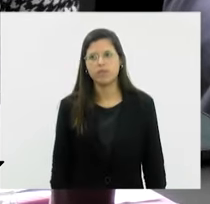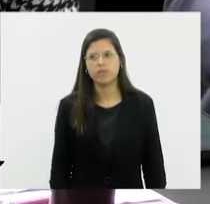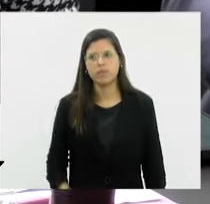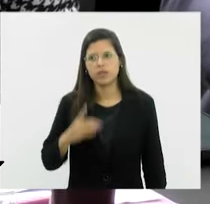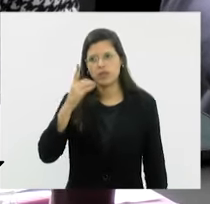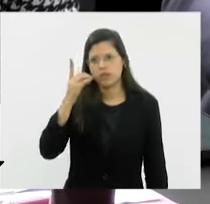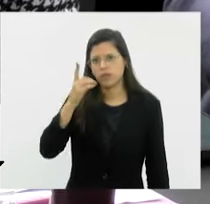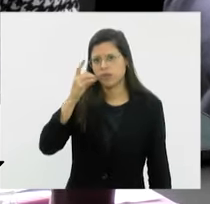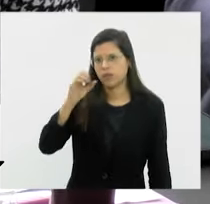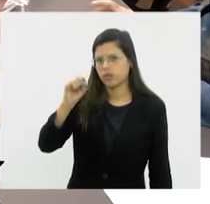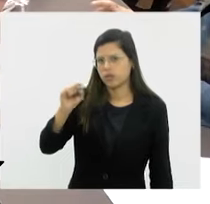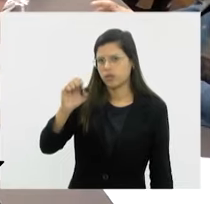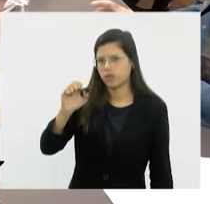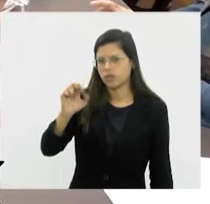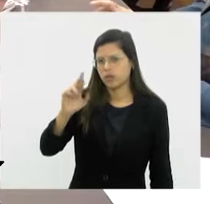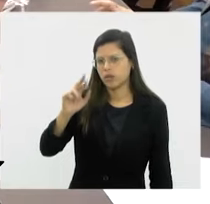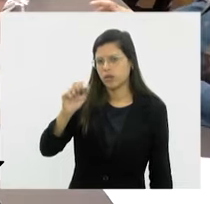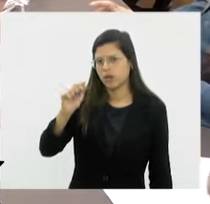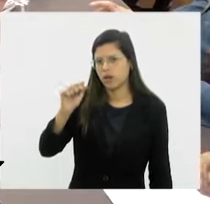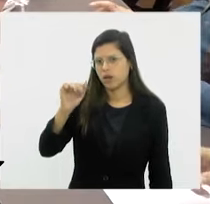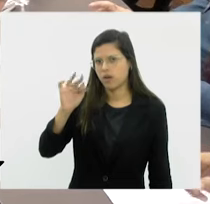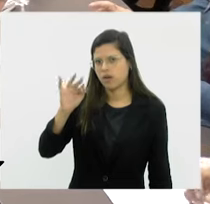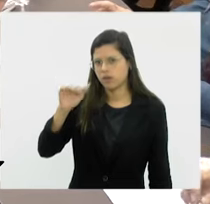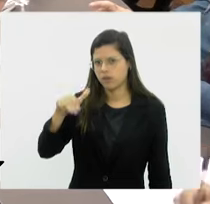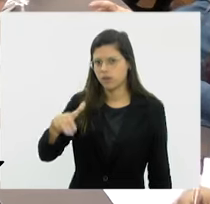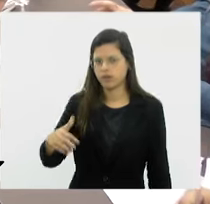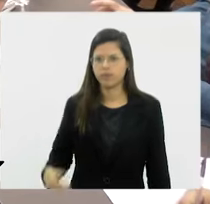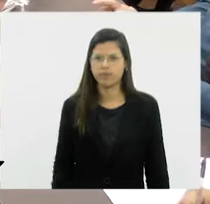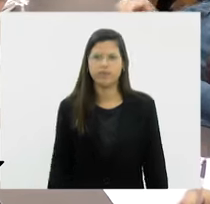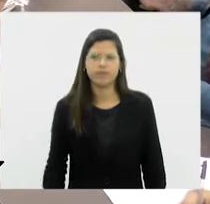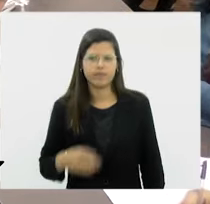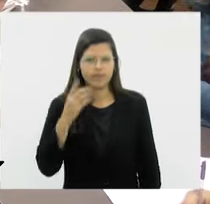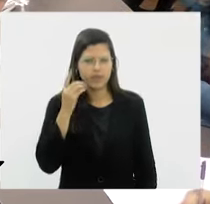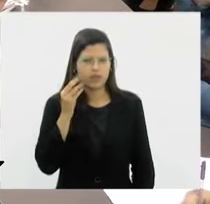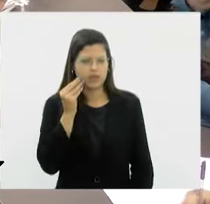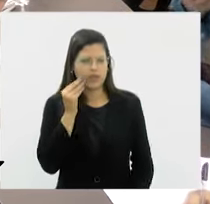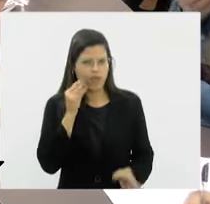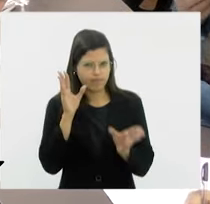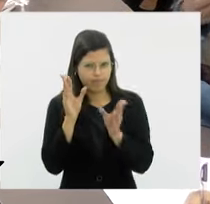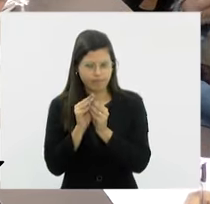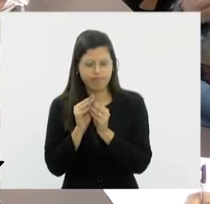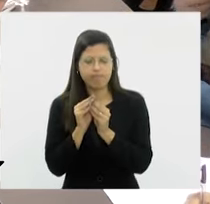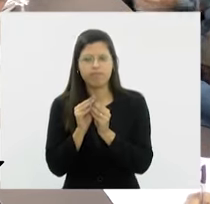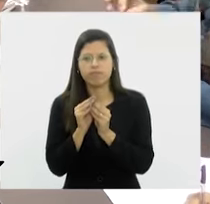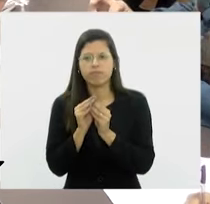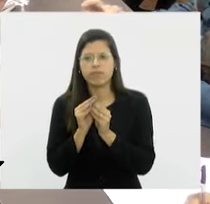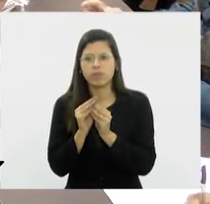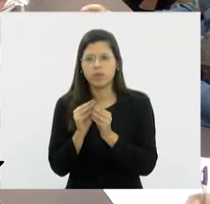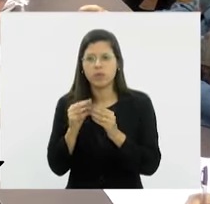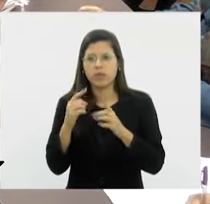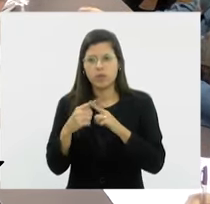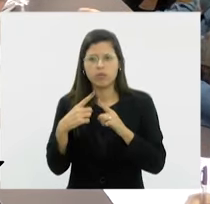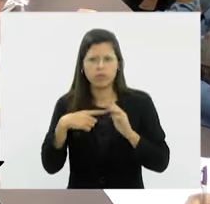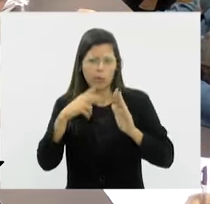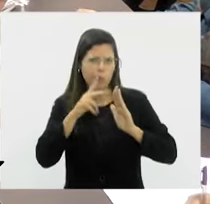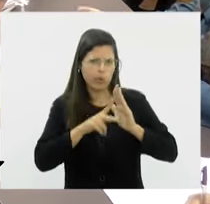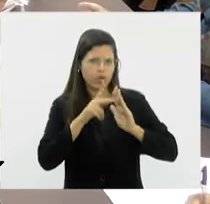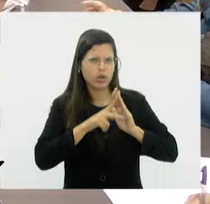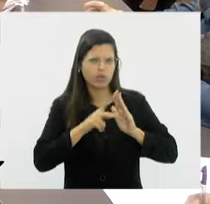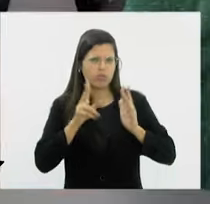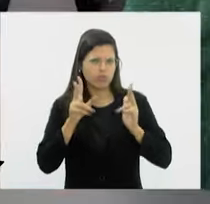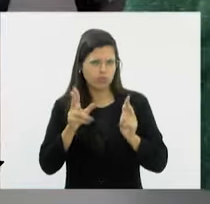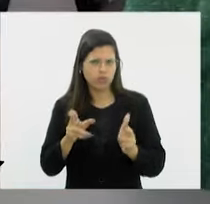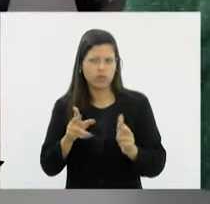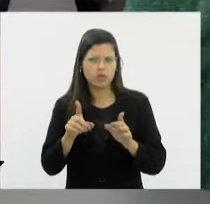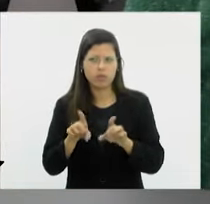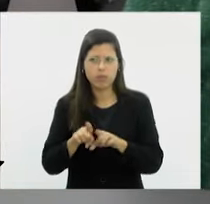Serafini. Presidente, eu vou tentar ser breve, não podia deixar de me pronunciar, que eu mesmo tenho projetos dessa natureza que